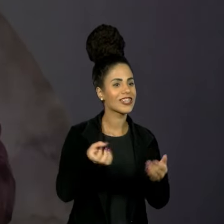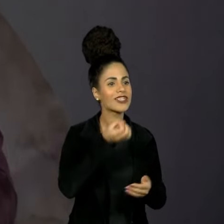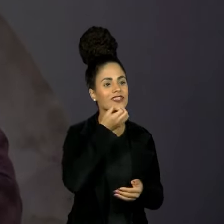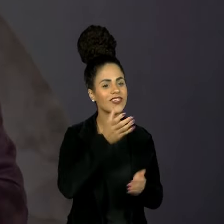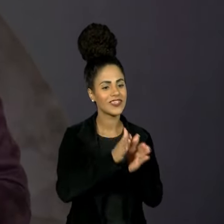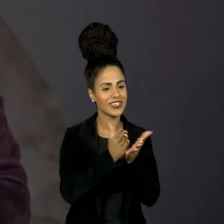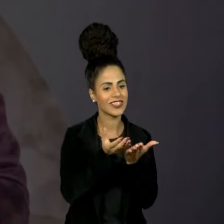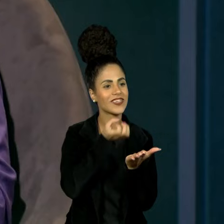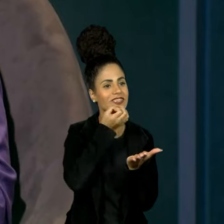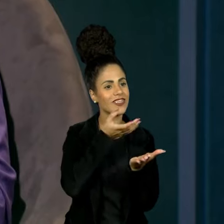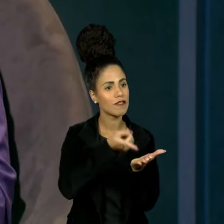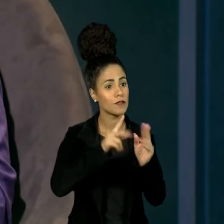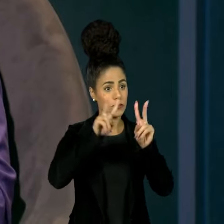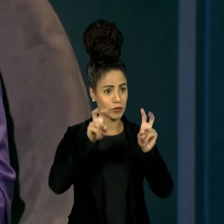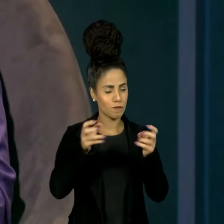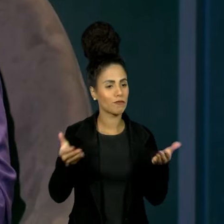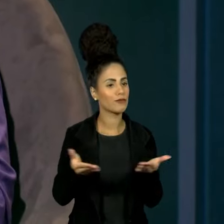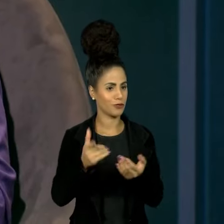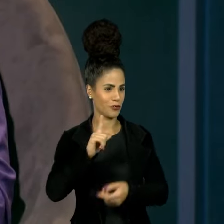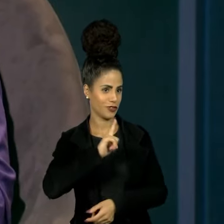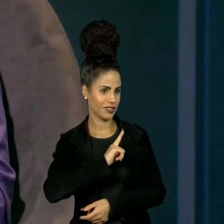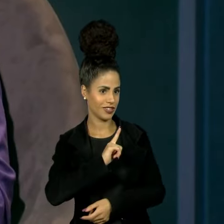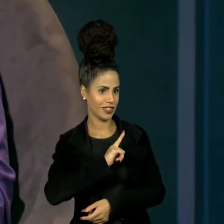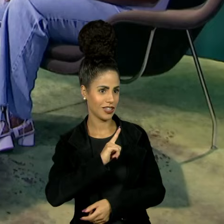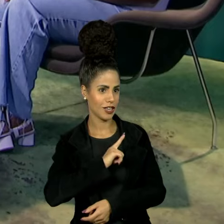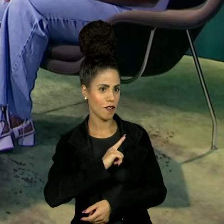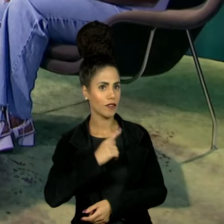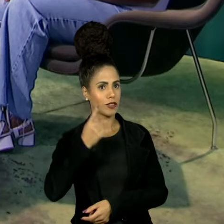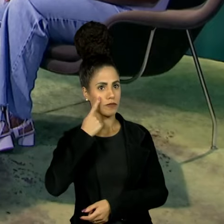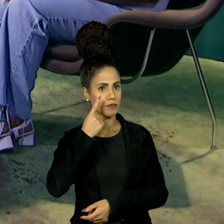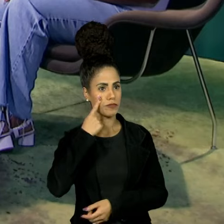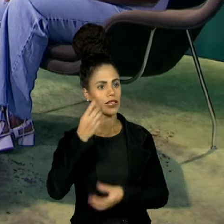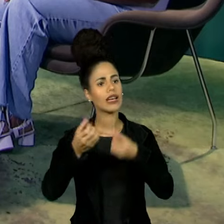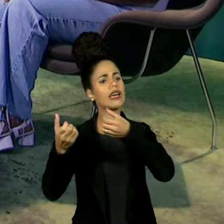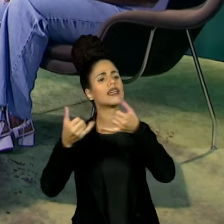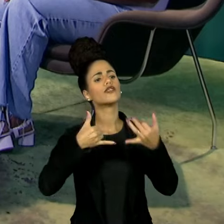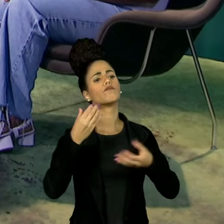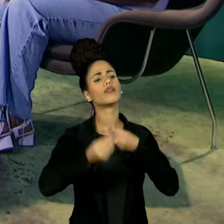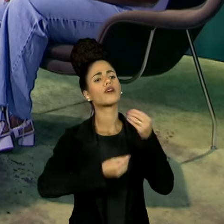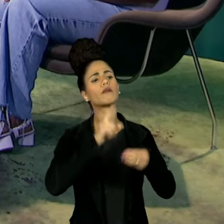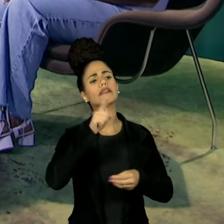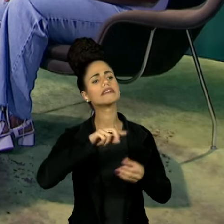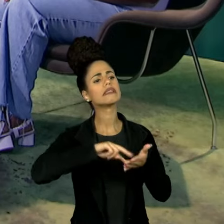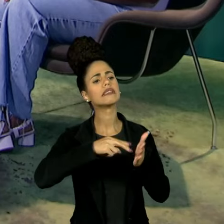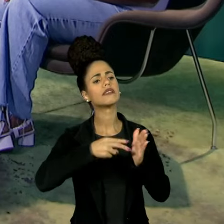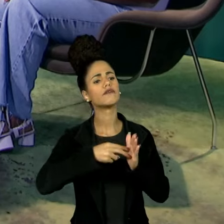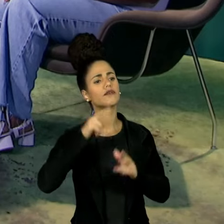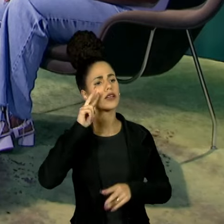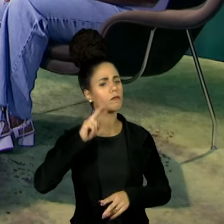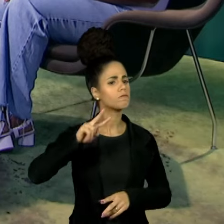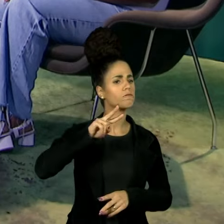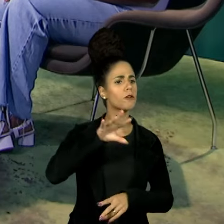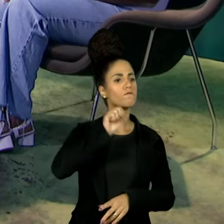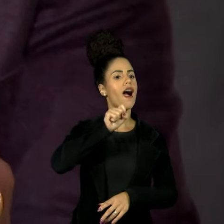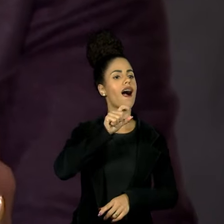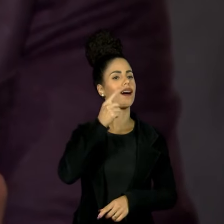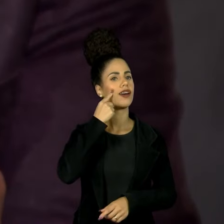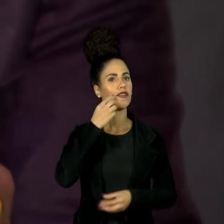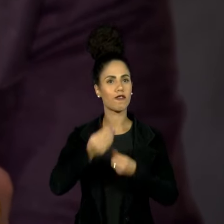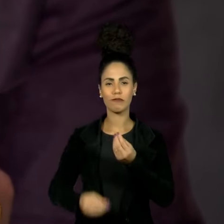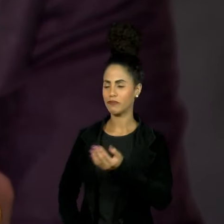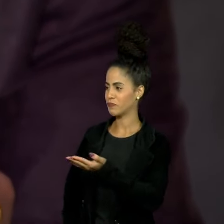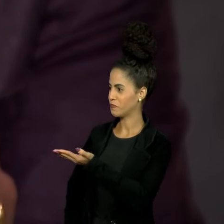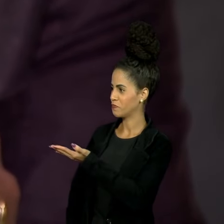que tratam dos nossos temas. E eu estou aqui com Pega a Visão. Explica para a gente aqui, Kleber, por que esse livro é muito bom